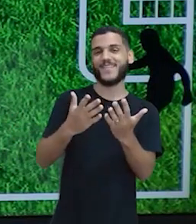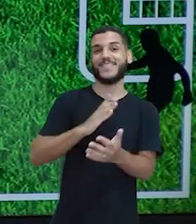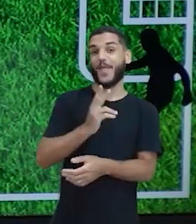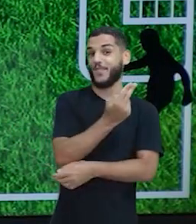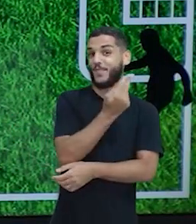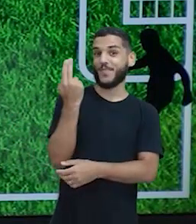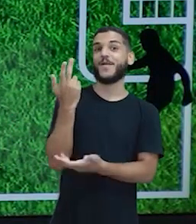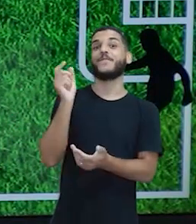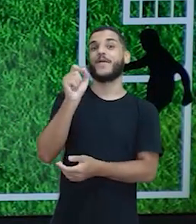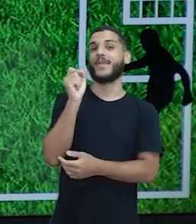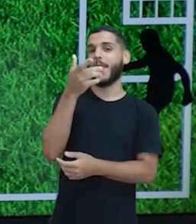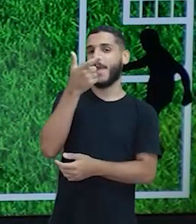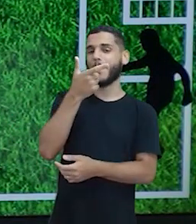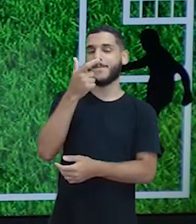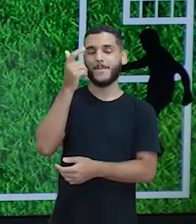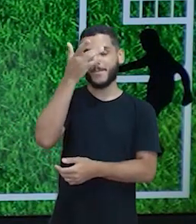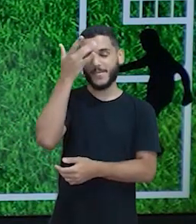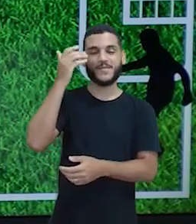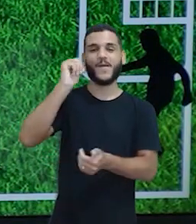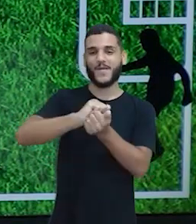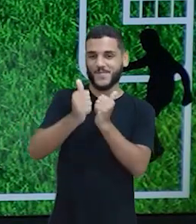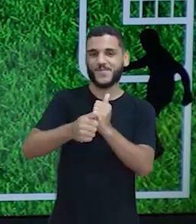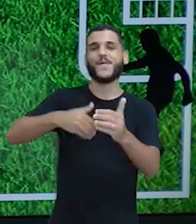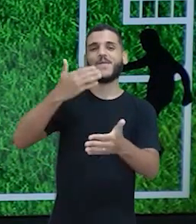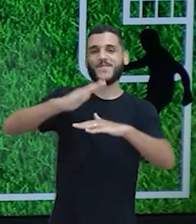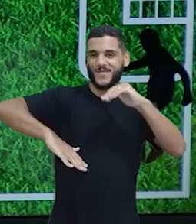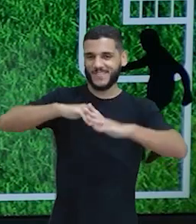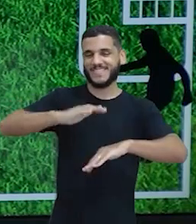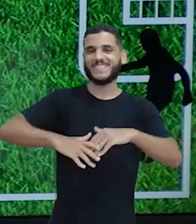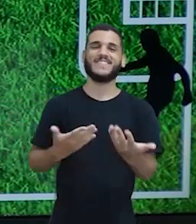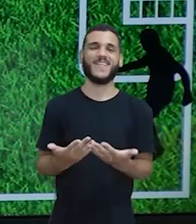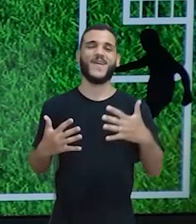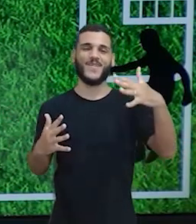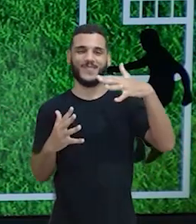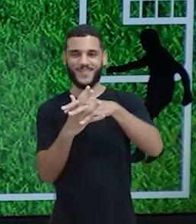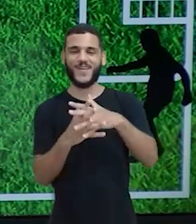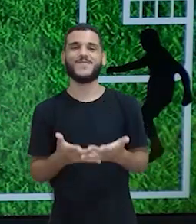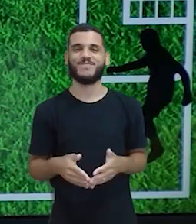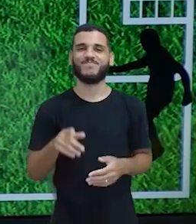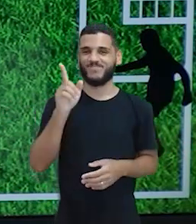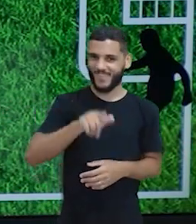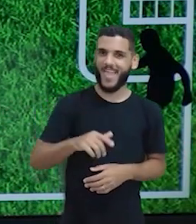do nosso intérprete é o nome de jogador Cris mano show de bola top demais